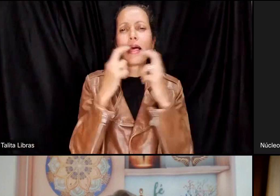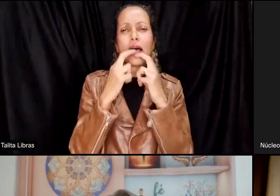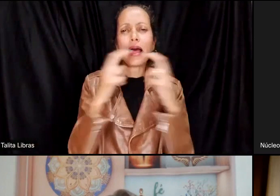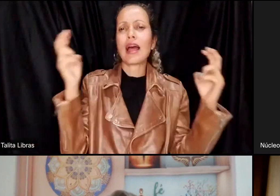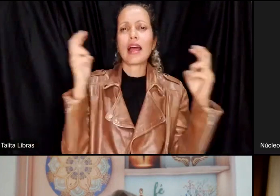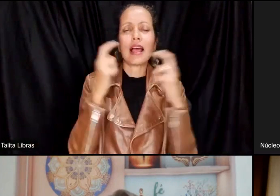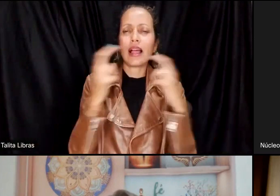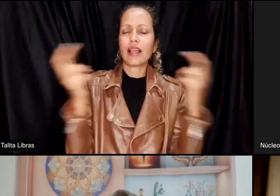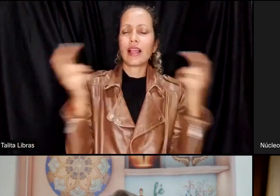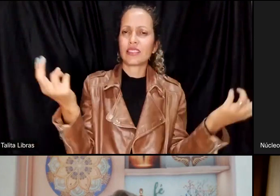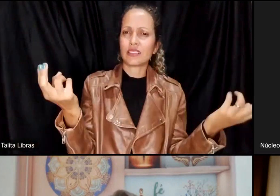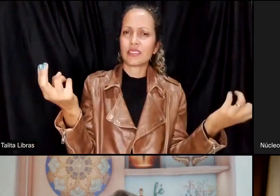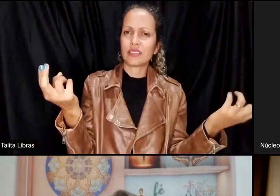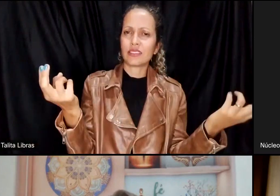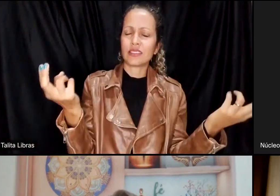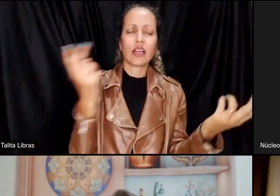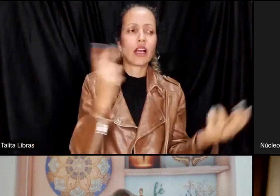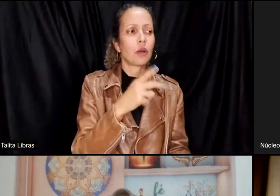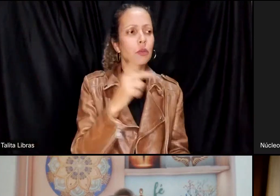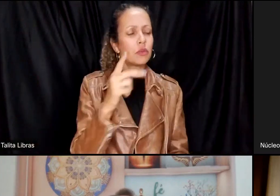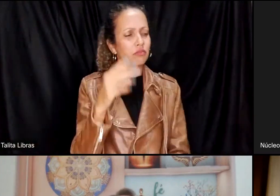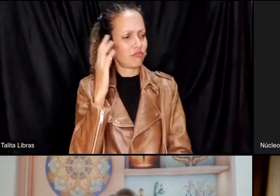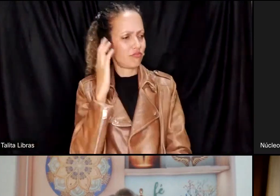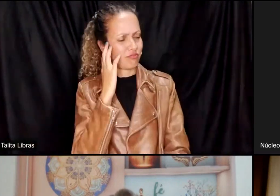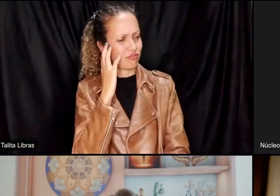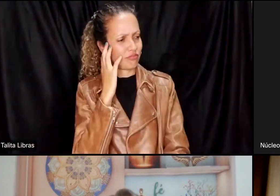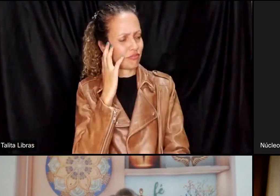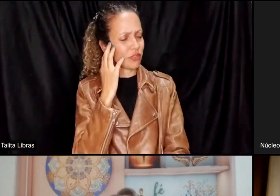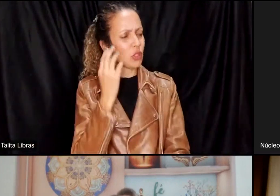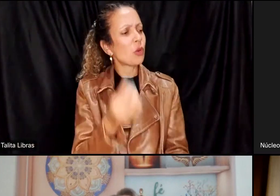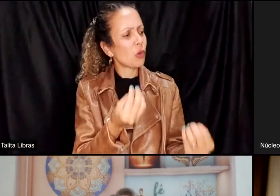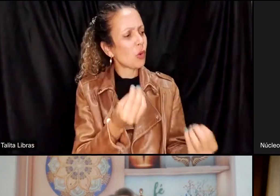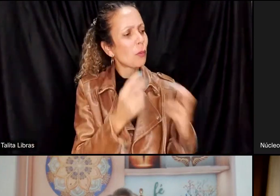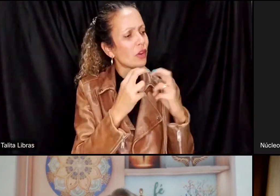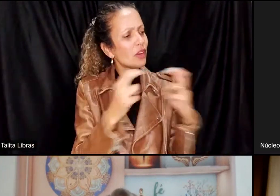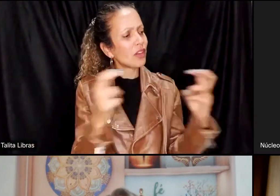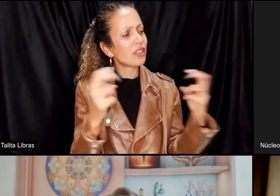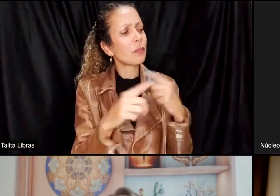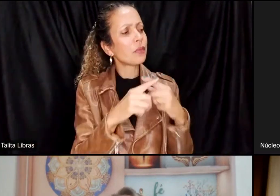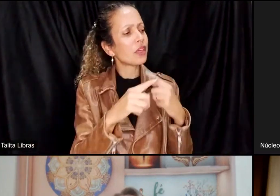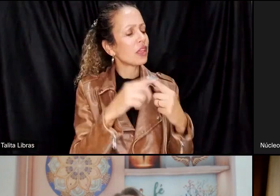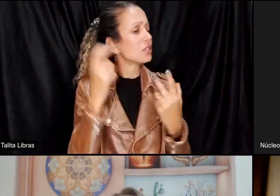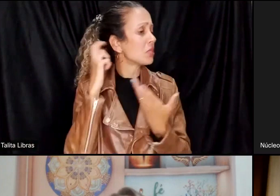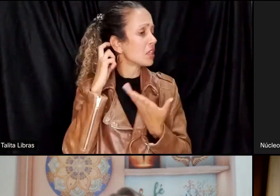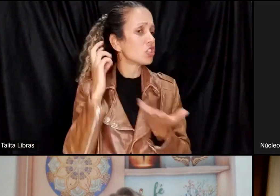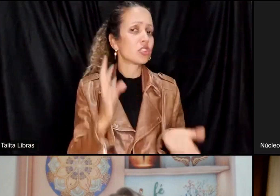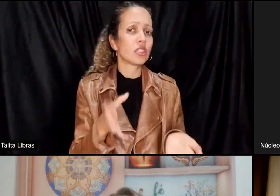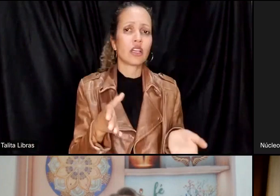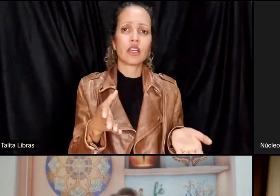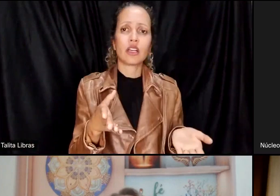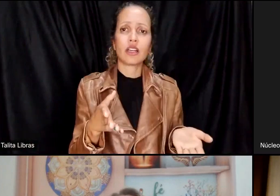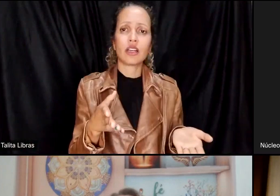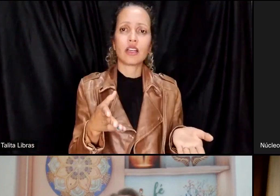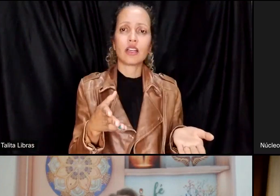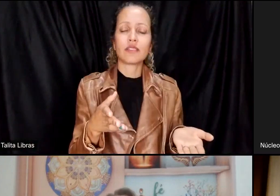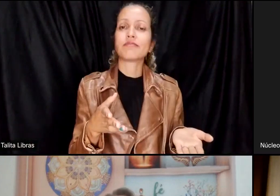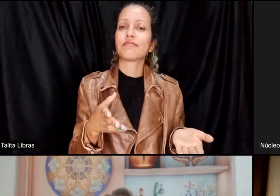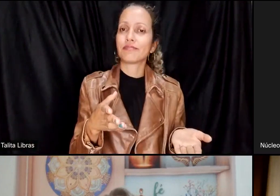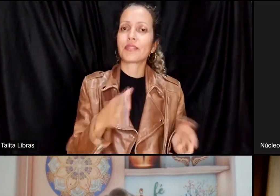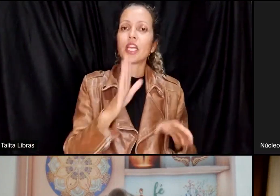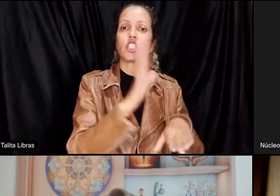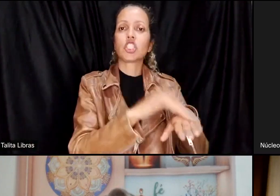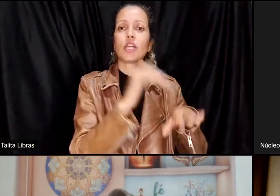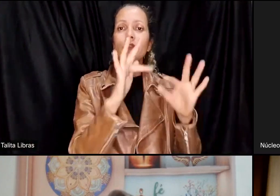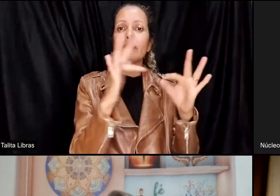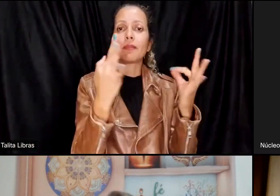implante só gritava. aí que foi que a gente foi trabalhando, chamando a família, conversando. A mãe nunca